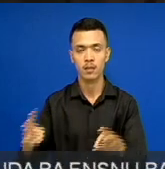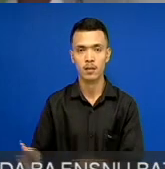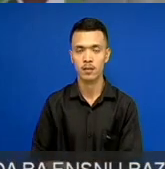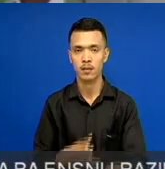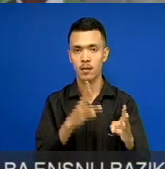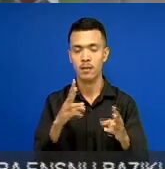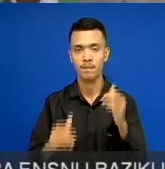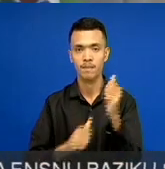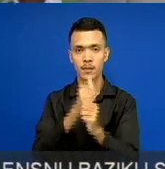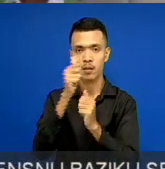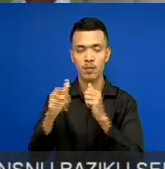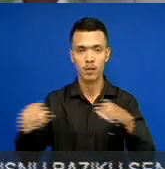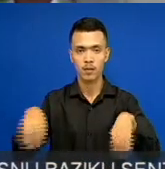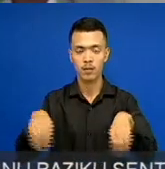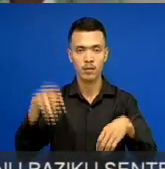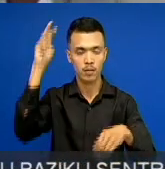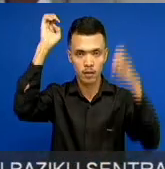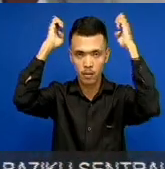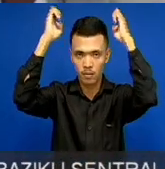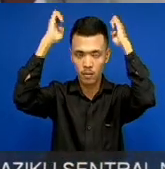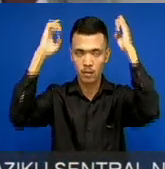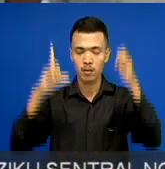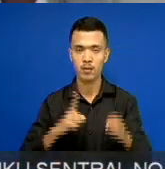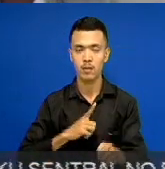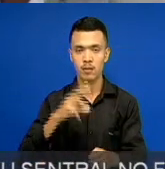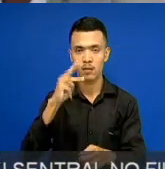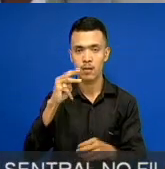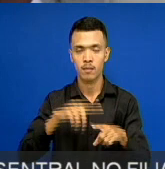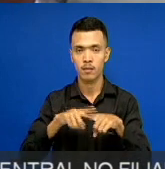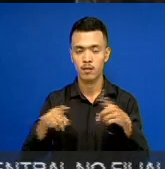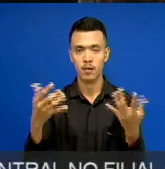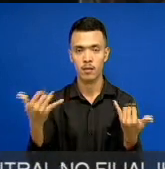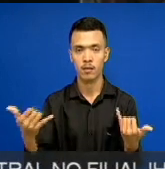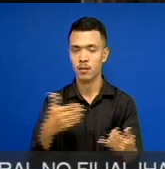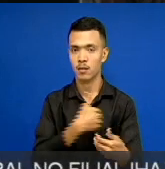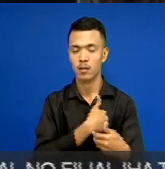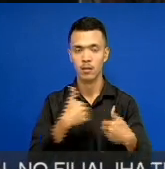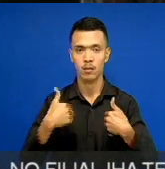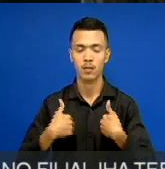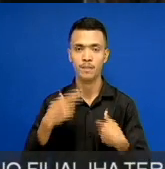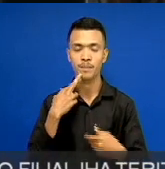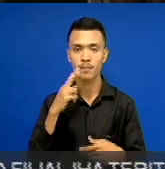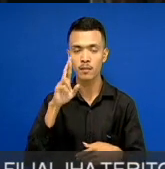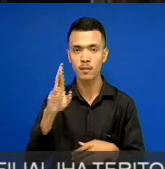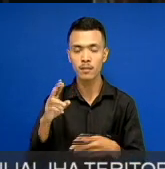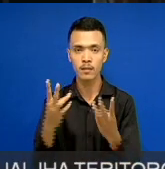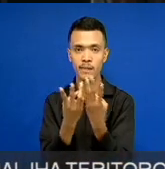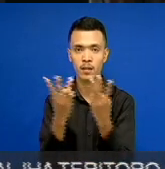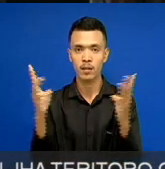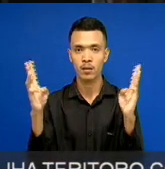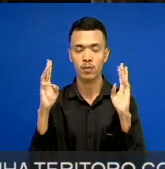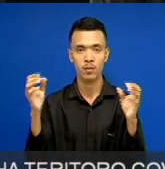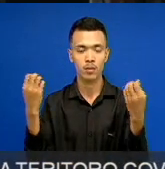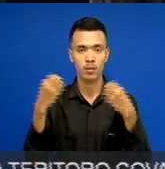escola hatona ba servicio de educación municipal oten, ma be to agora si dau iha resposta. Só que nosotros en luto mos laia a mi